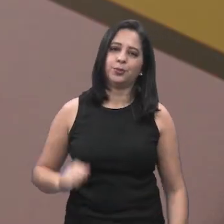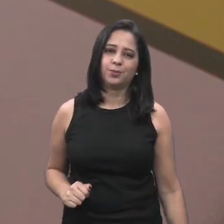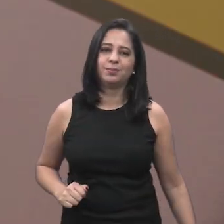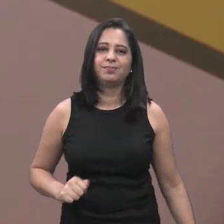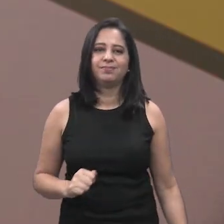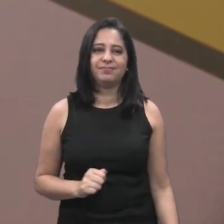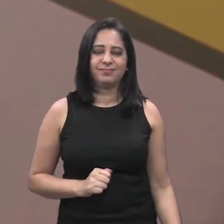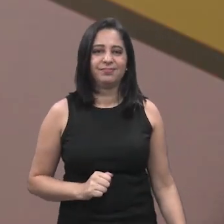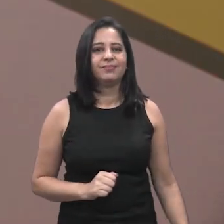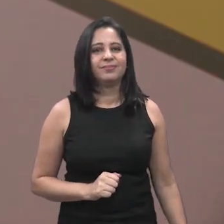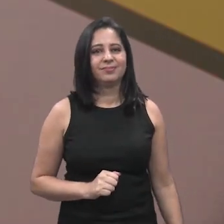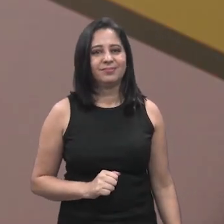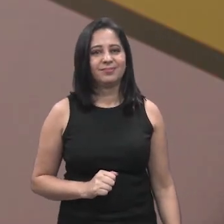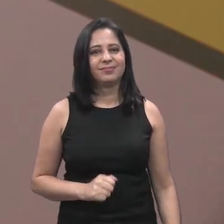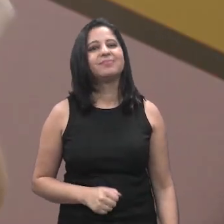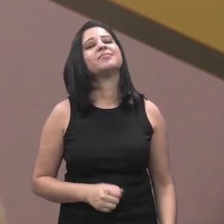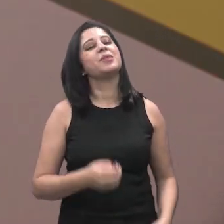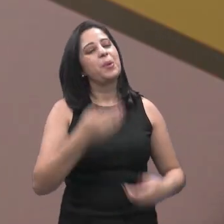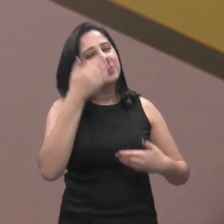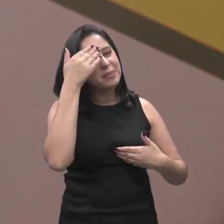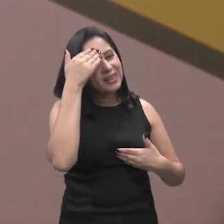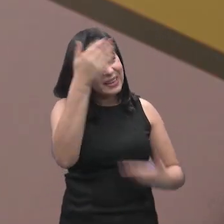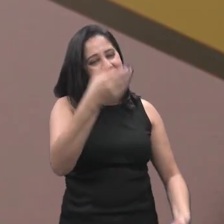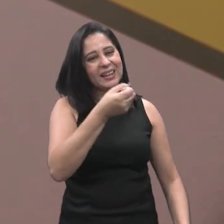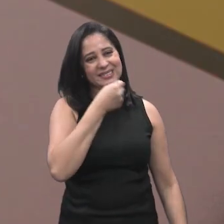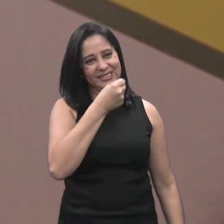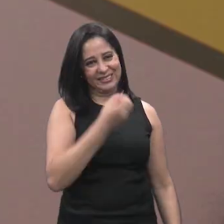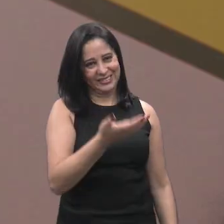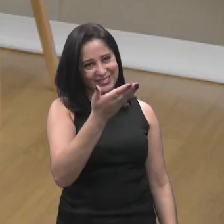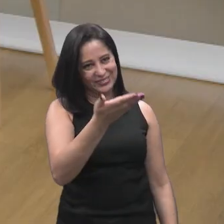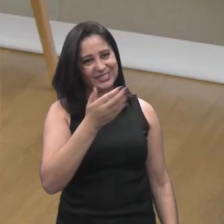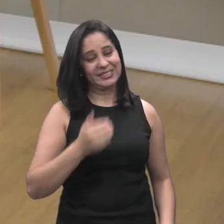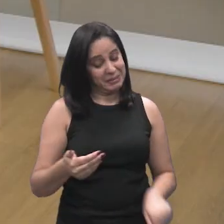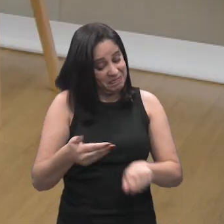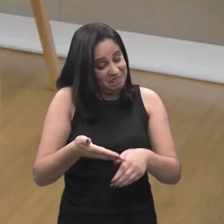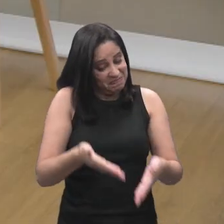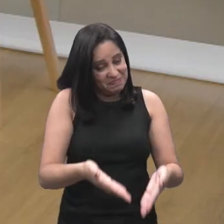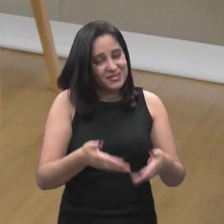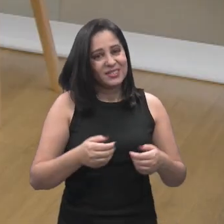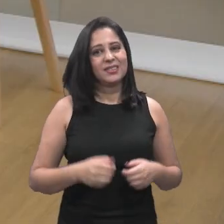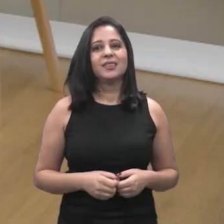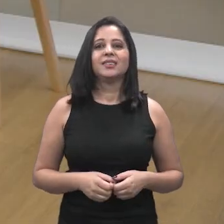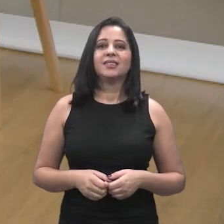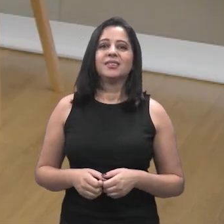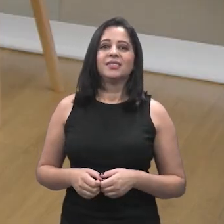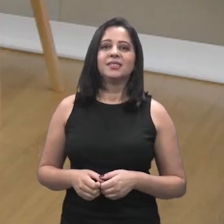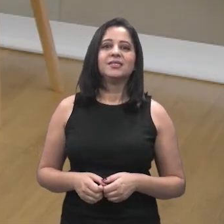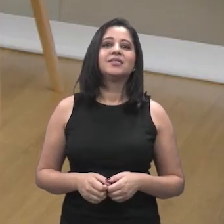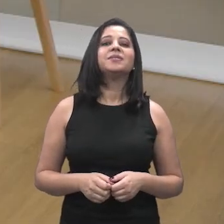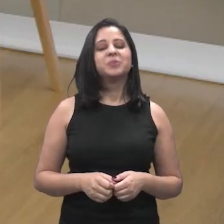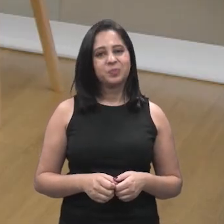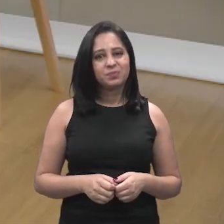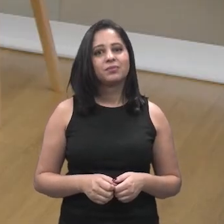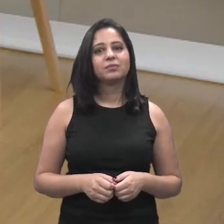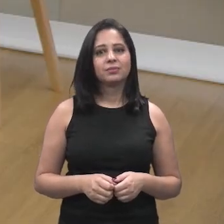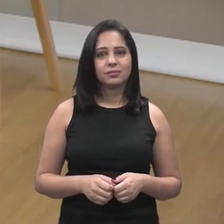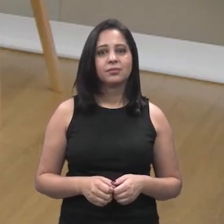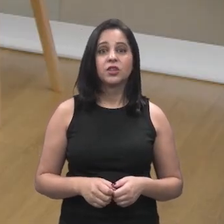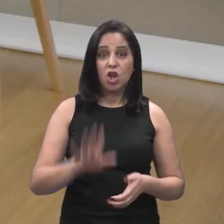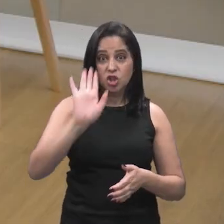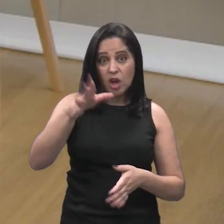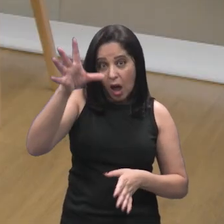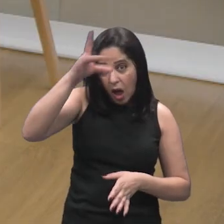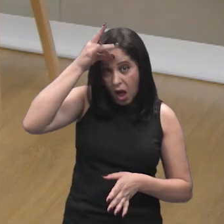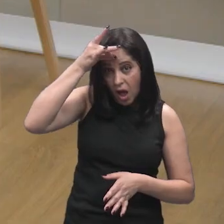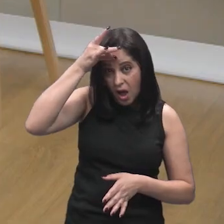semana, inevitavelmente, você vai ter um problema futuro, infelizmente. Tá certo. Doutora Fernanda Vieira, muito obrigada, viu?